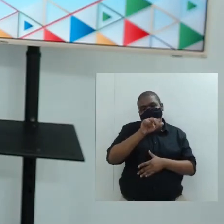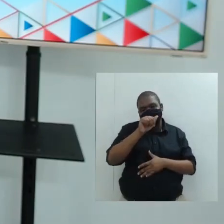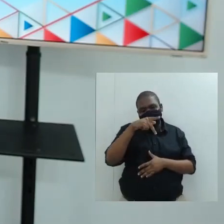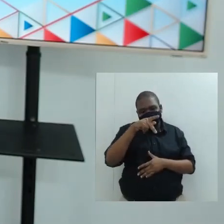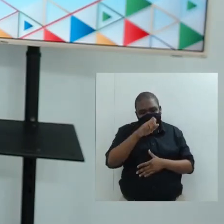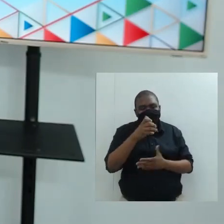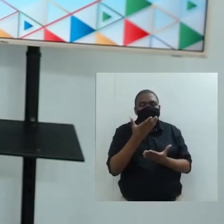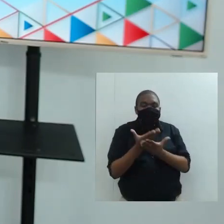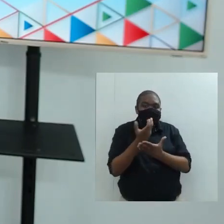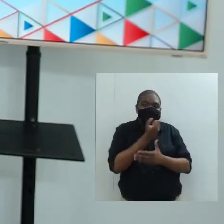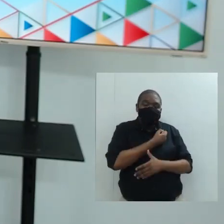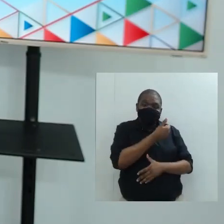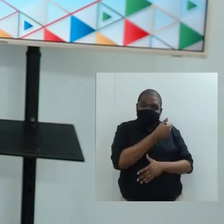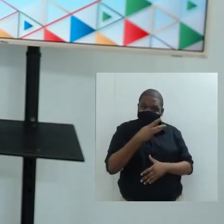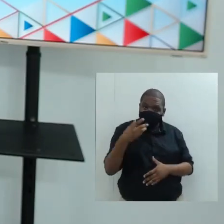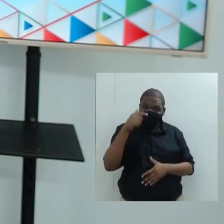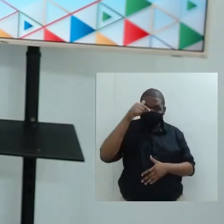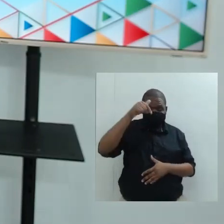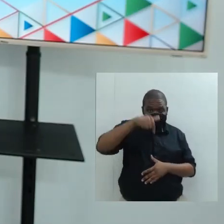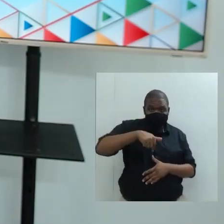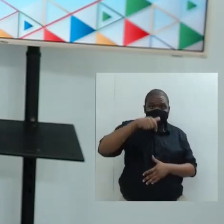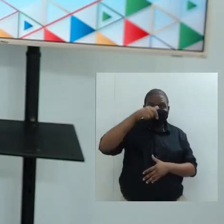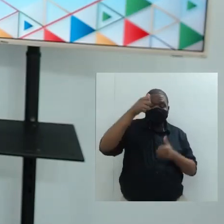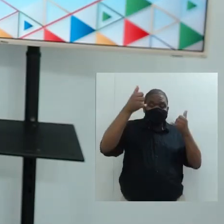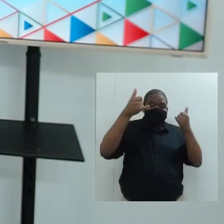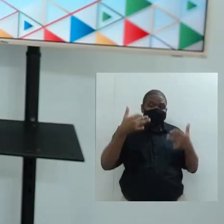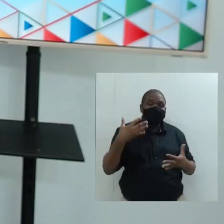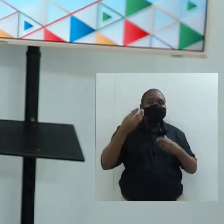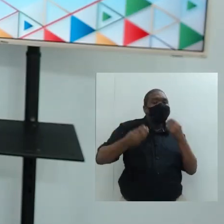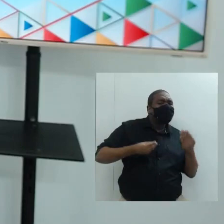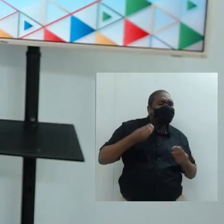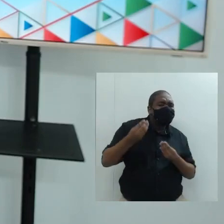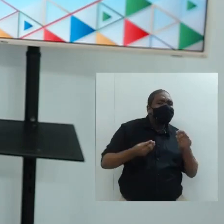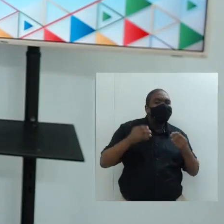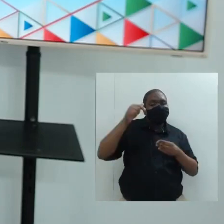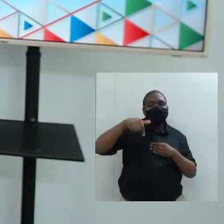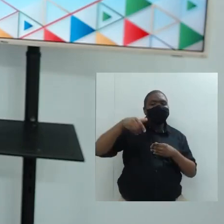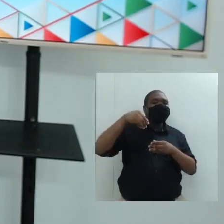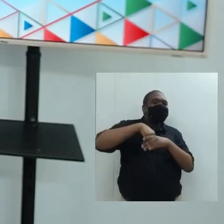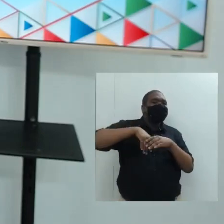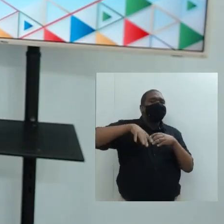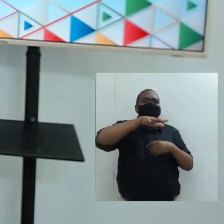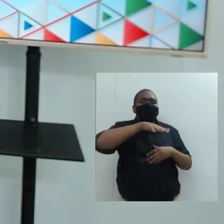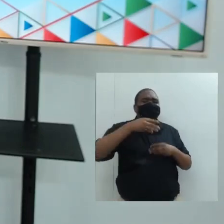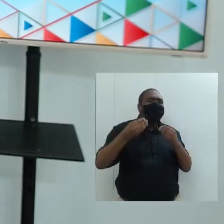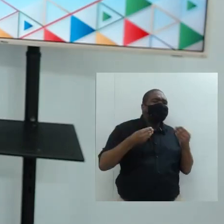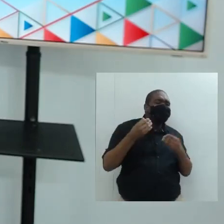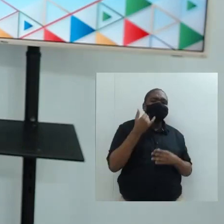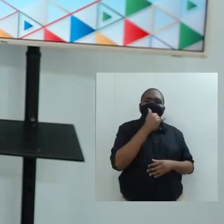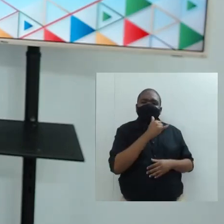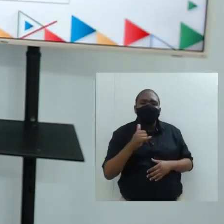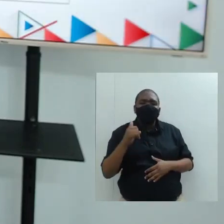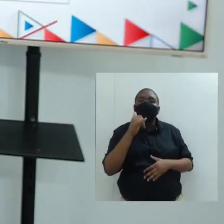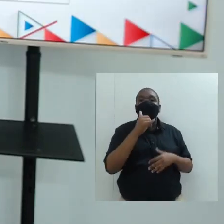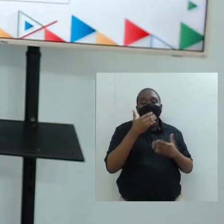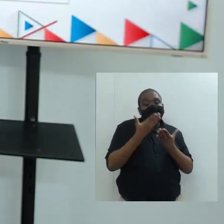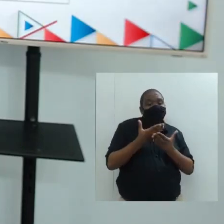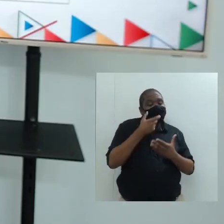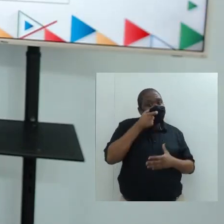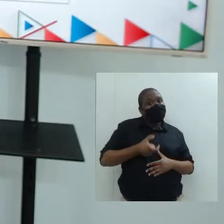13, onde eu irei falar como funcionam os circuitos elétricos. Uma aula muito